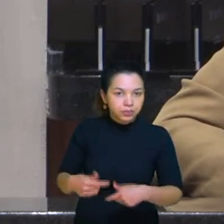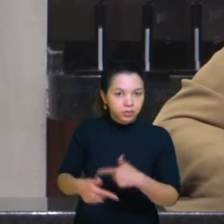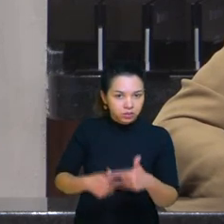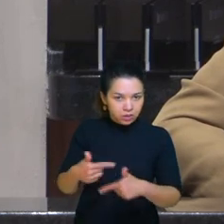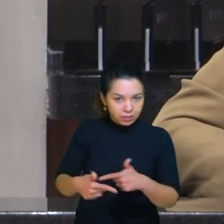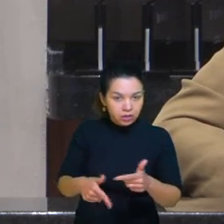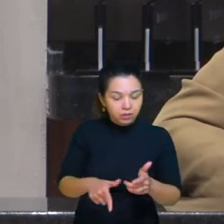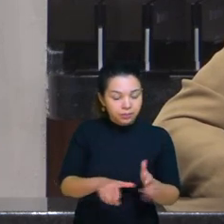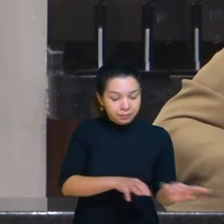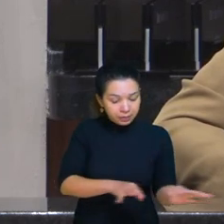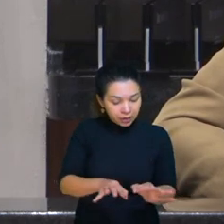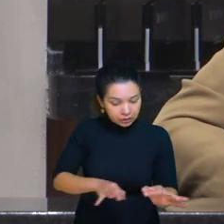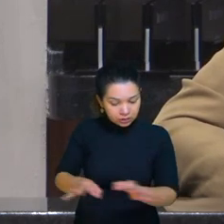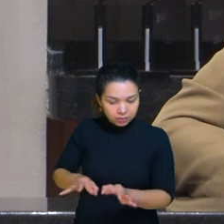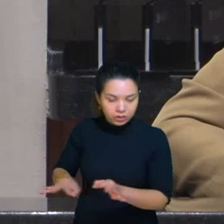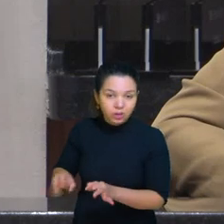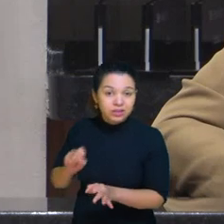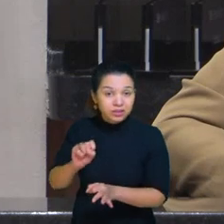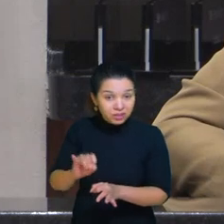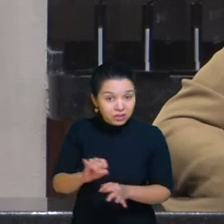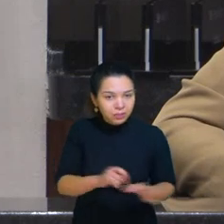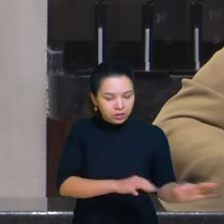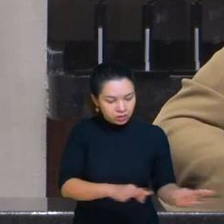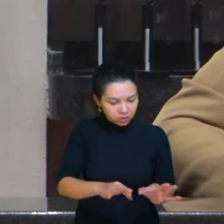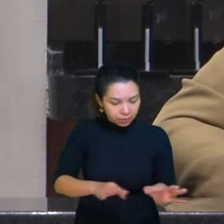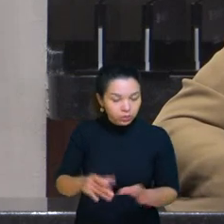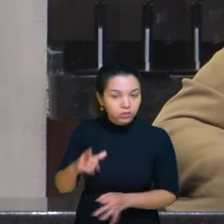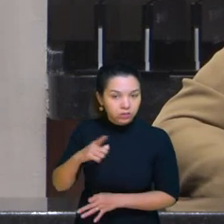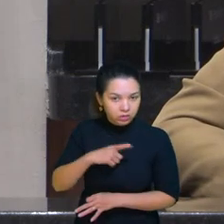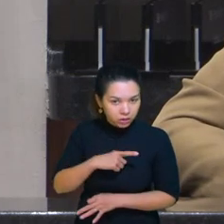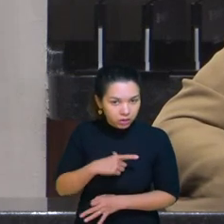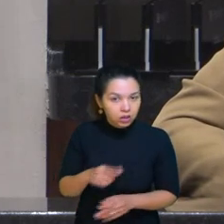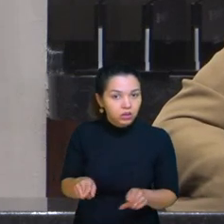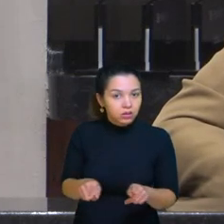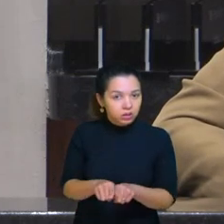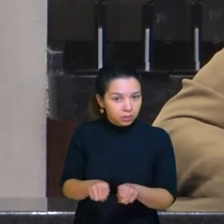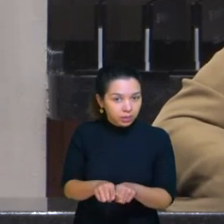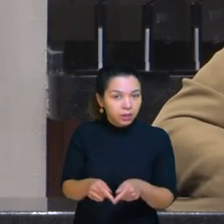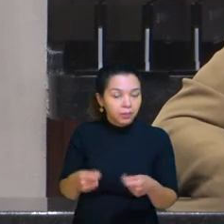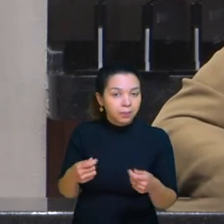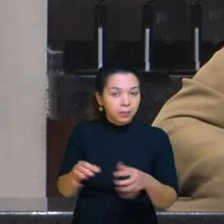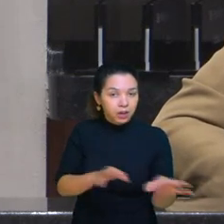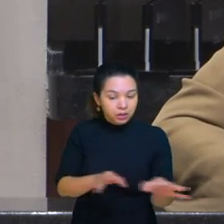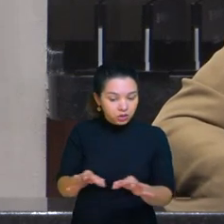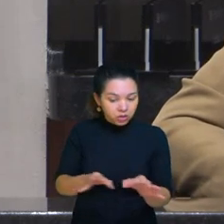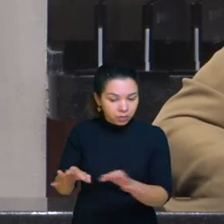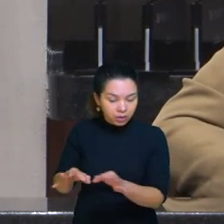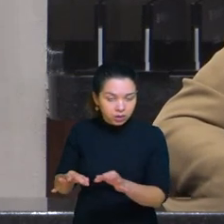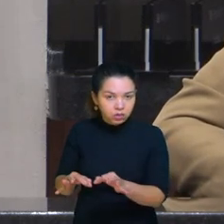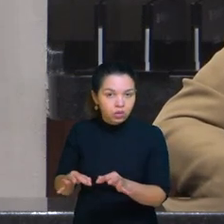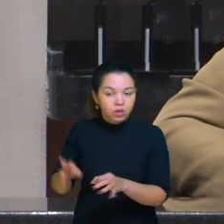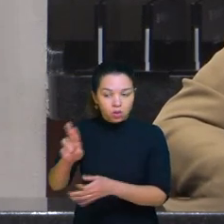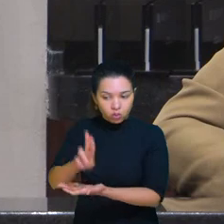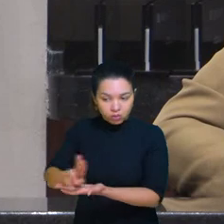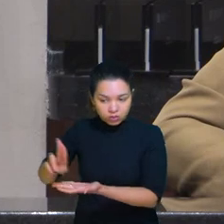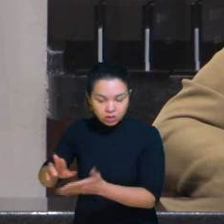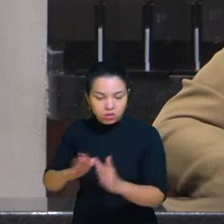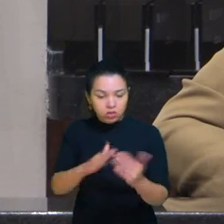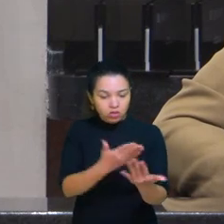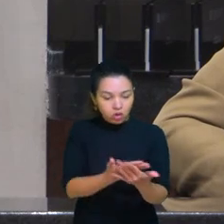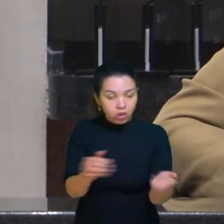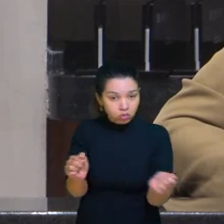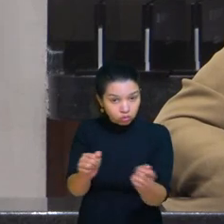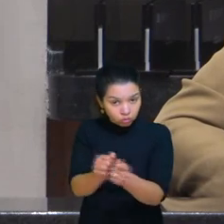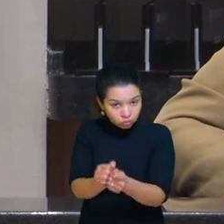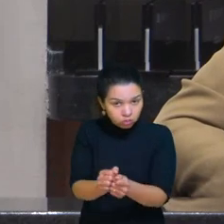planejado se houver planejamento inclusive planejamento conjunto da universidade e da escola que aí que é